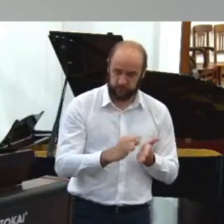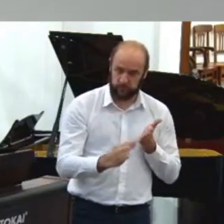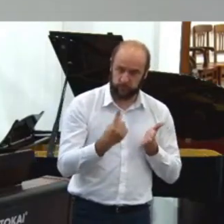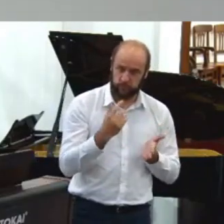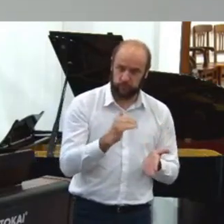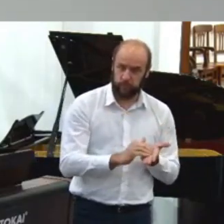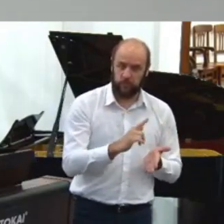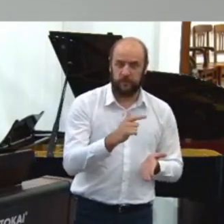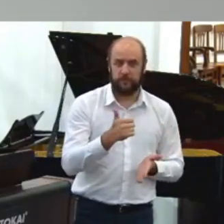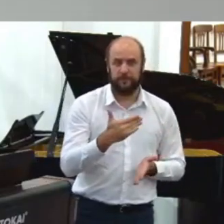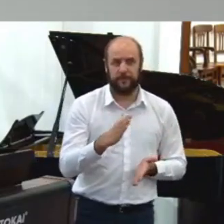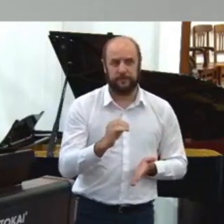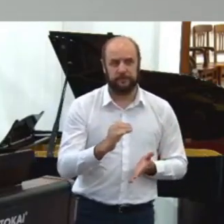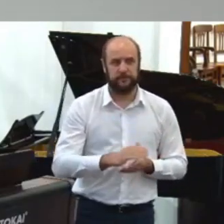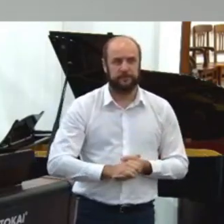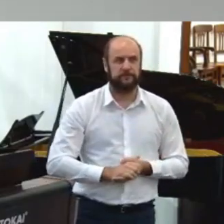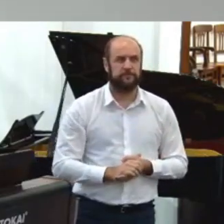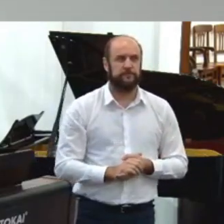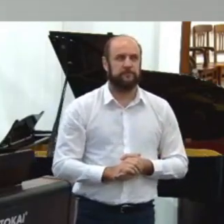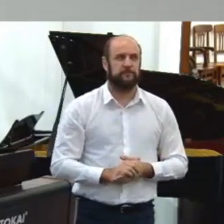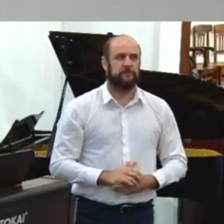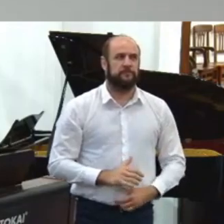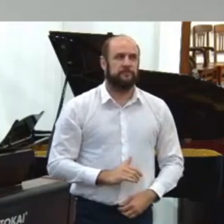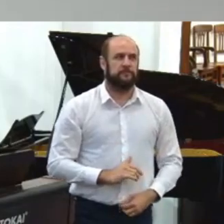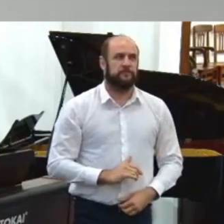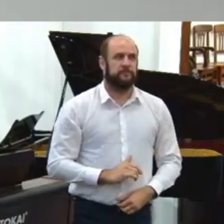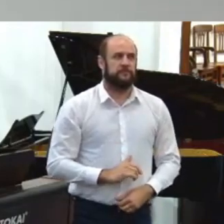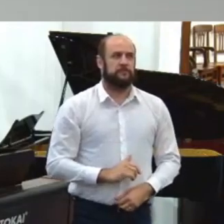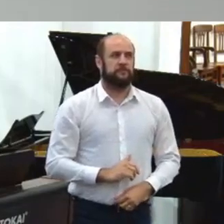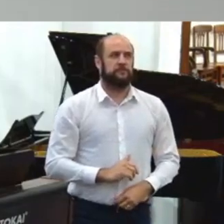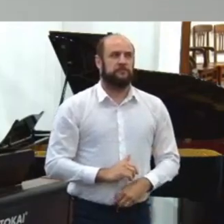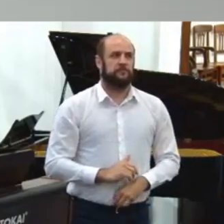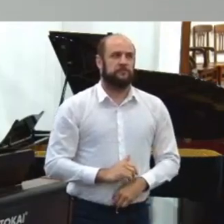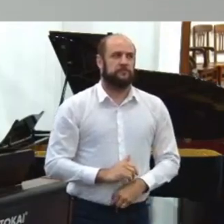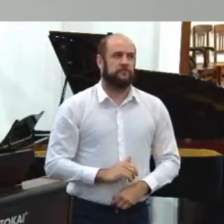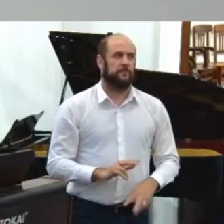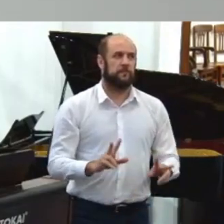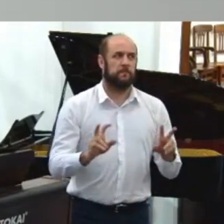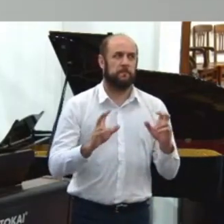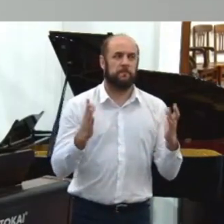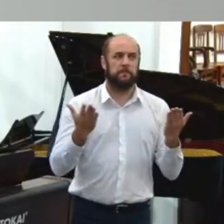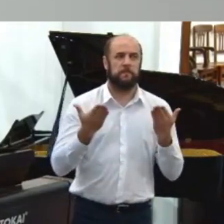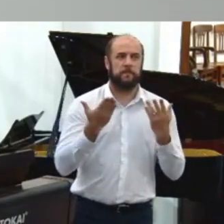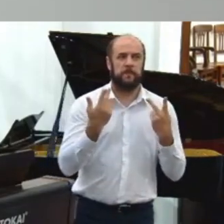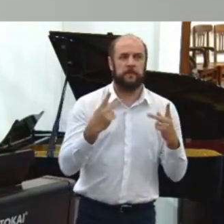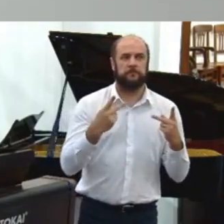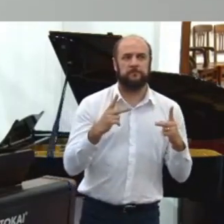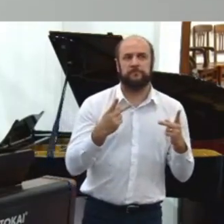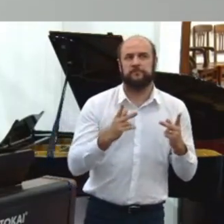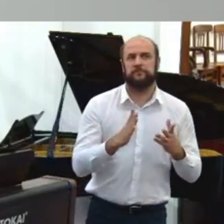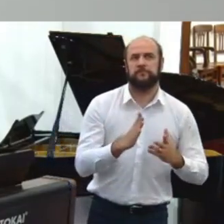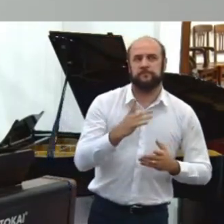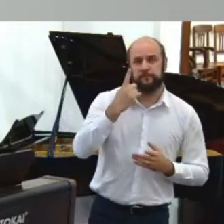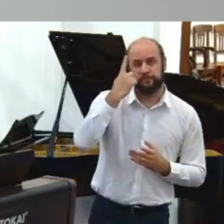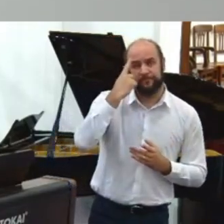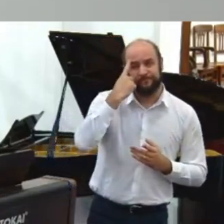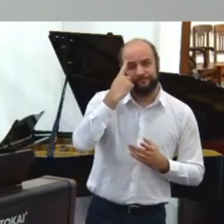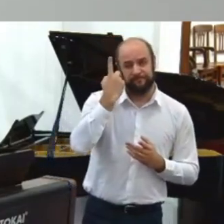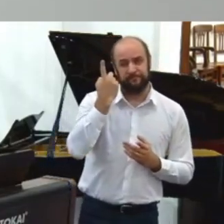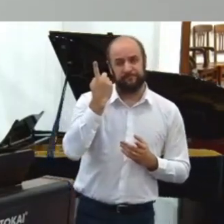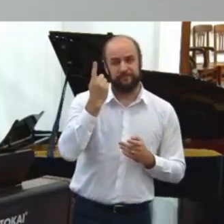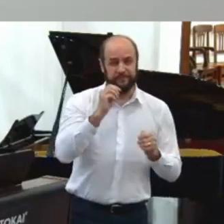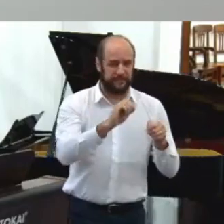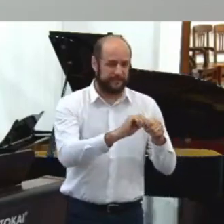versículos 1 até o versículo 10. O tema da nossa meditação nessa manhã é